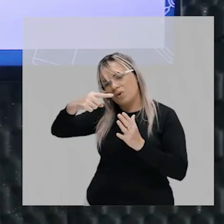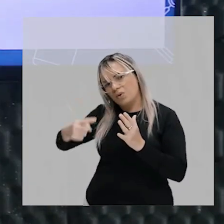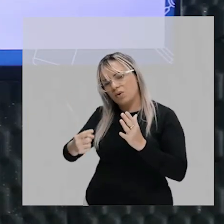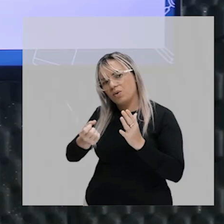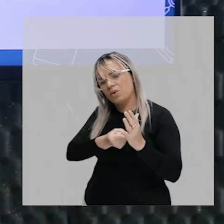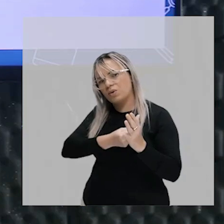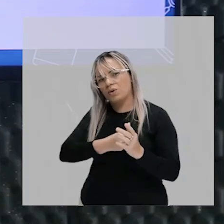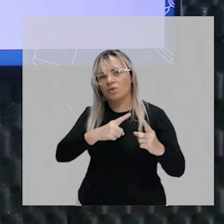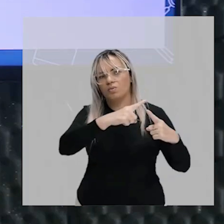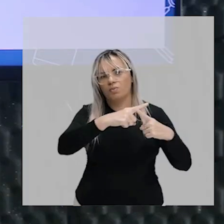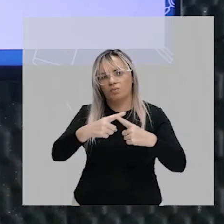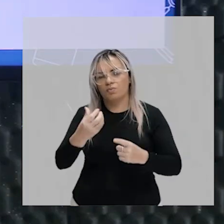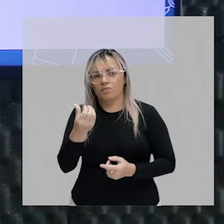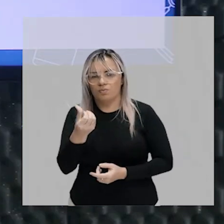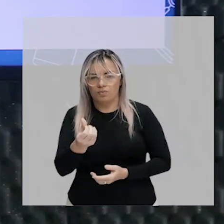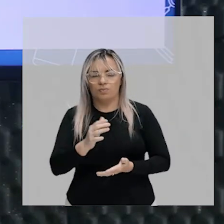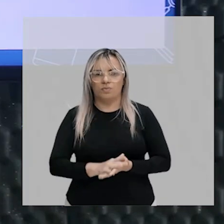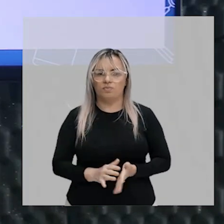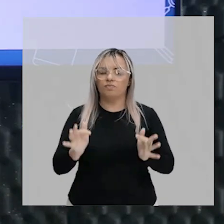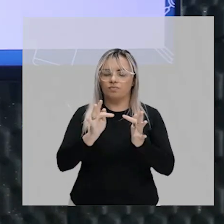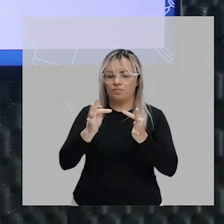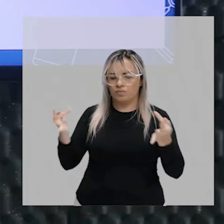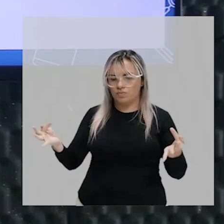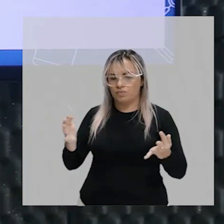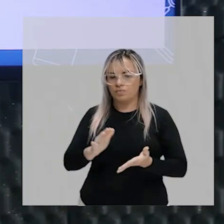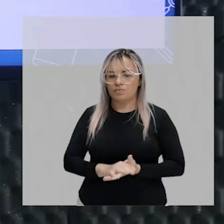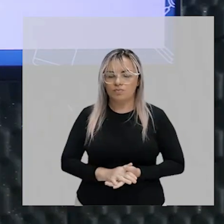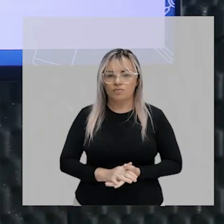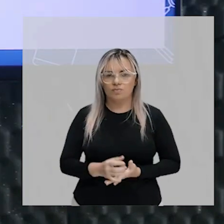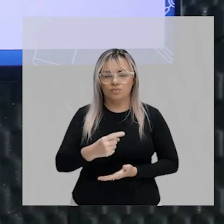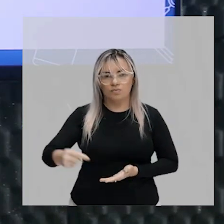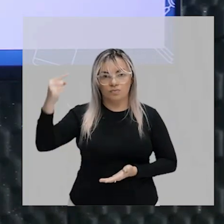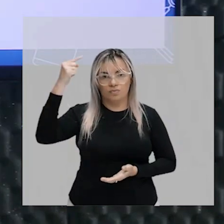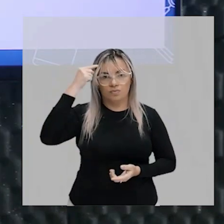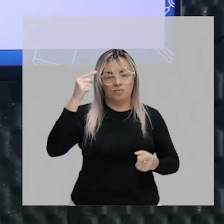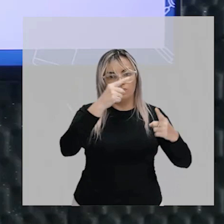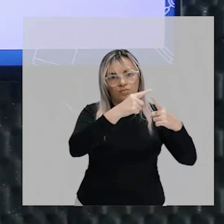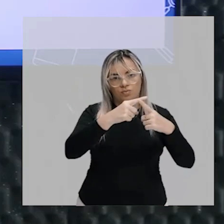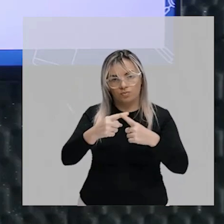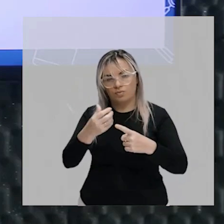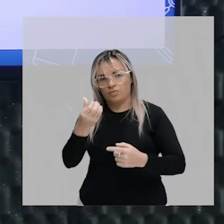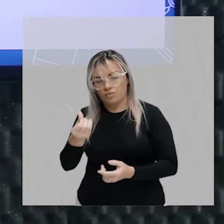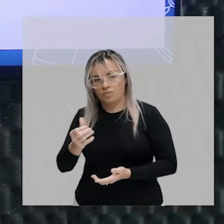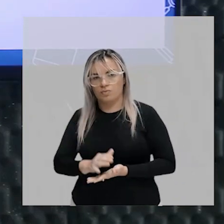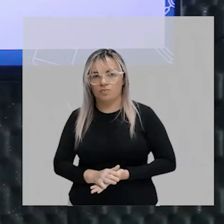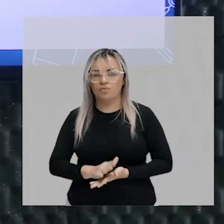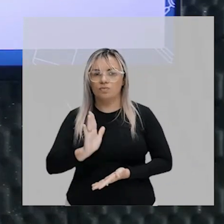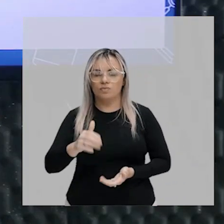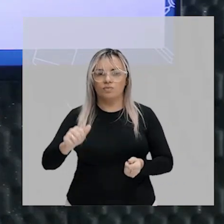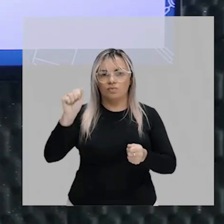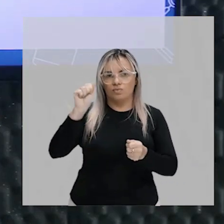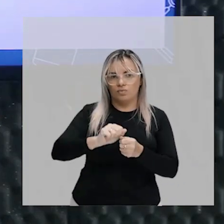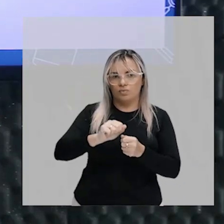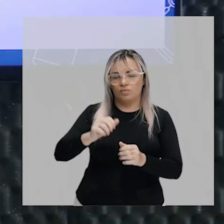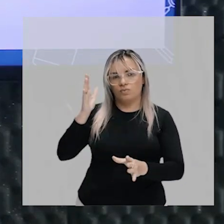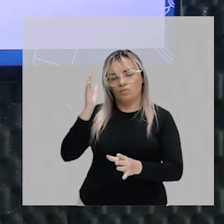tá dizendo Aí que são múltiplos de 6 gente muito simples a ideia de múltiplo é porque você né já faz uma